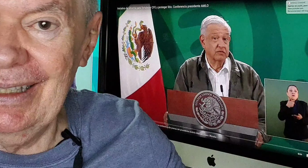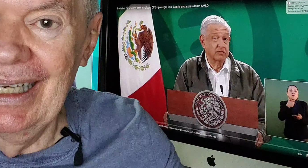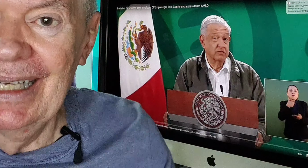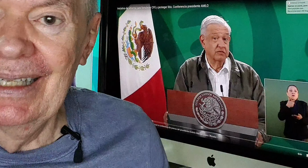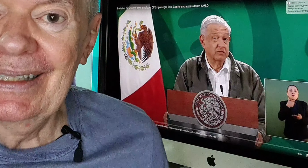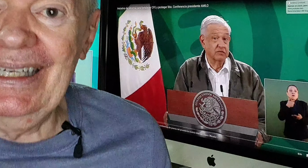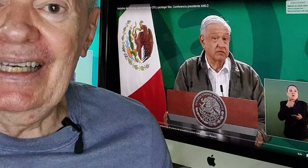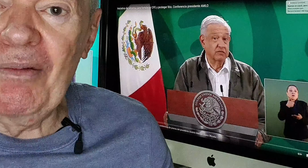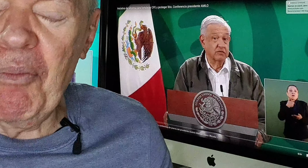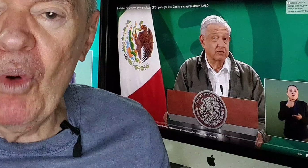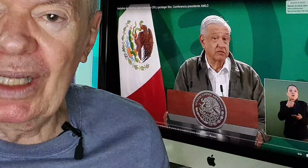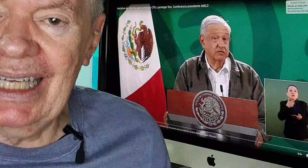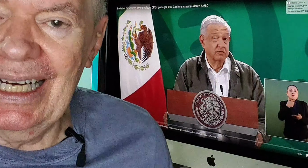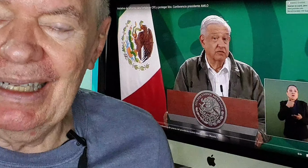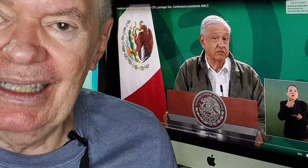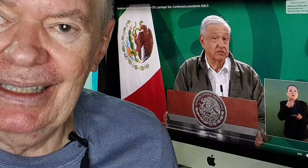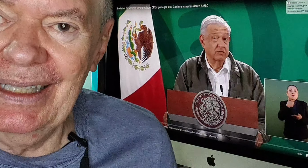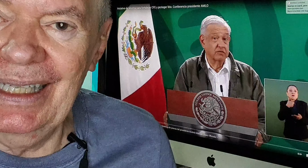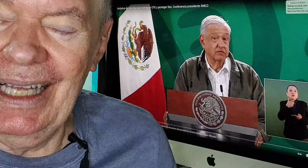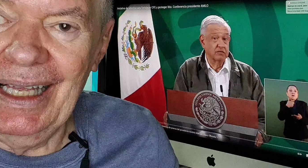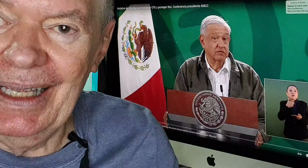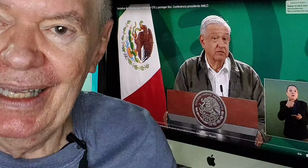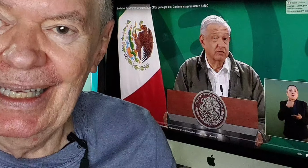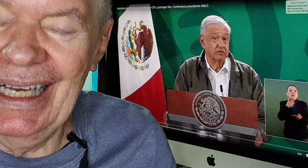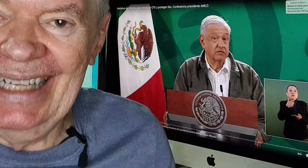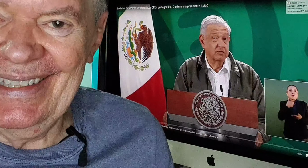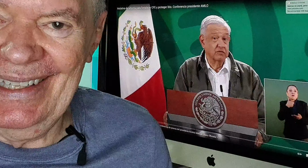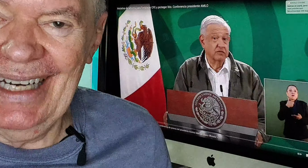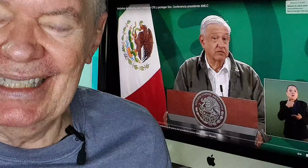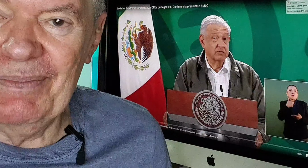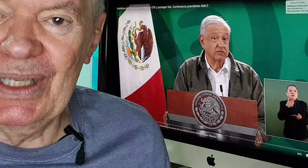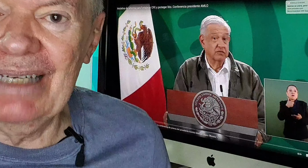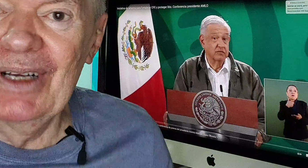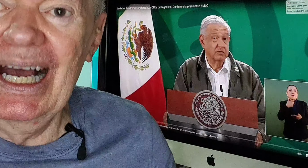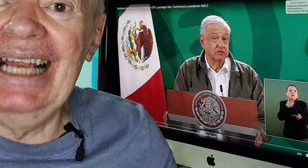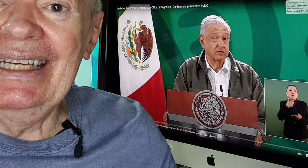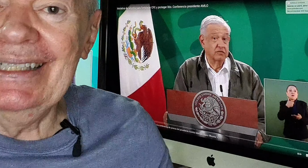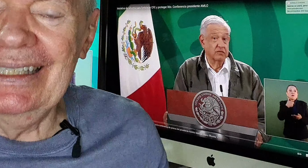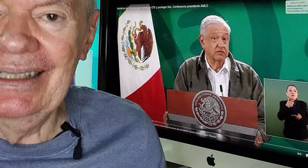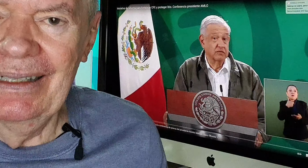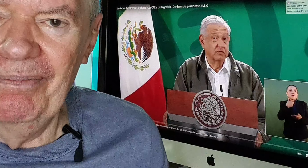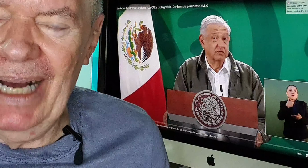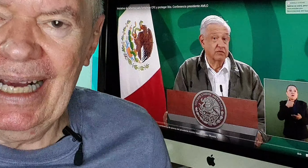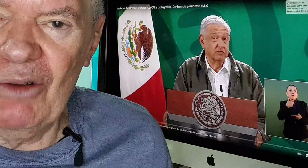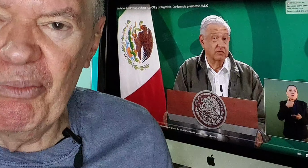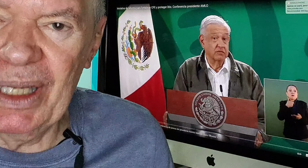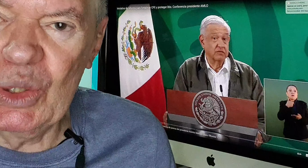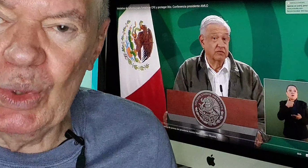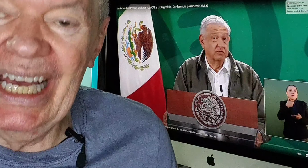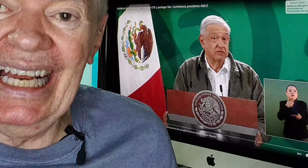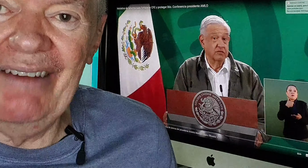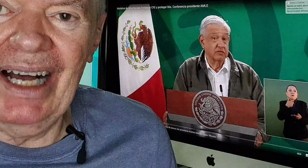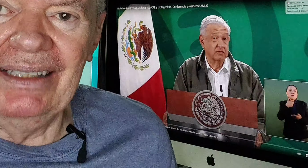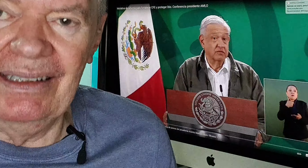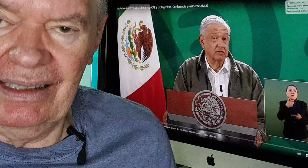vai até ter que importar eletricidade, por exemplo, além de pagar um